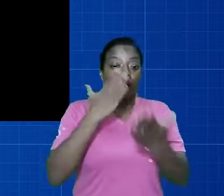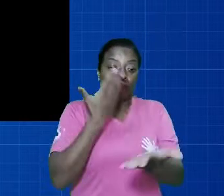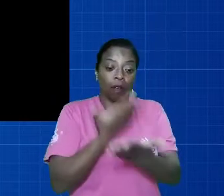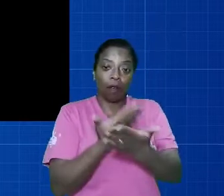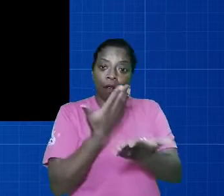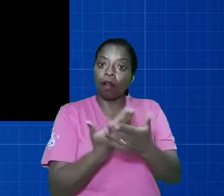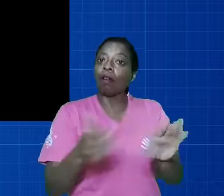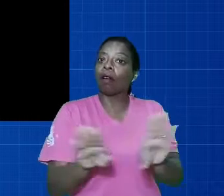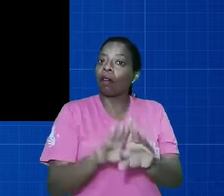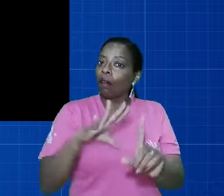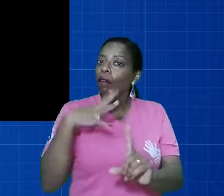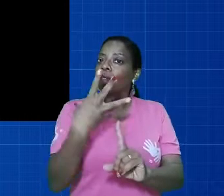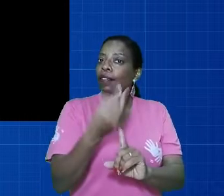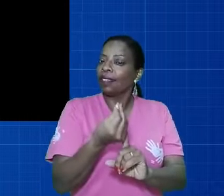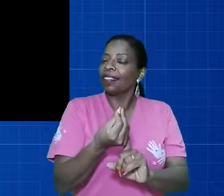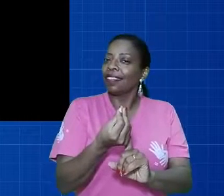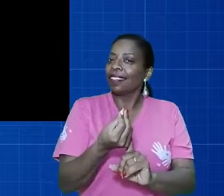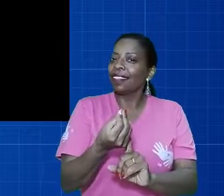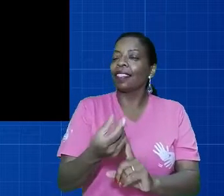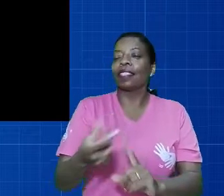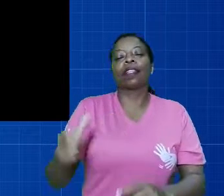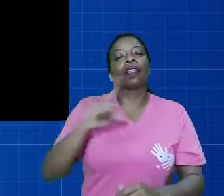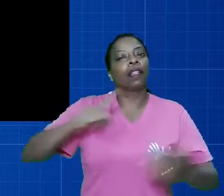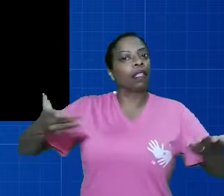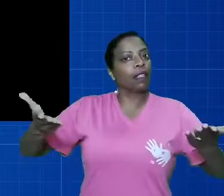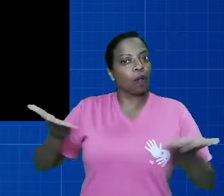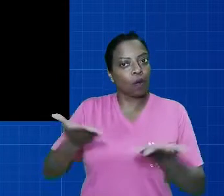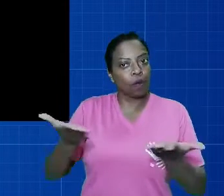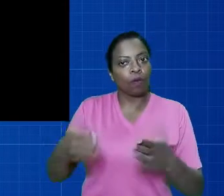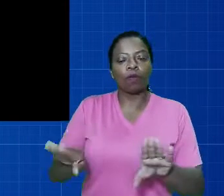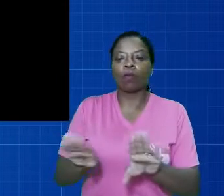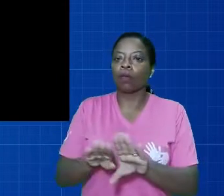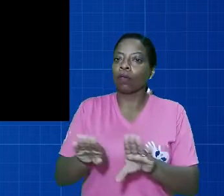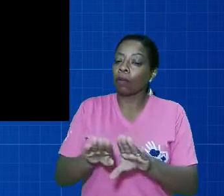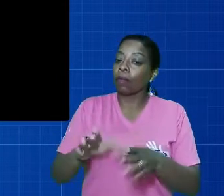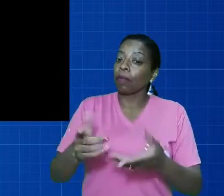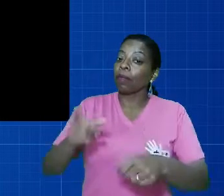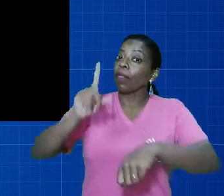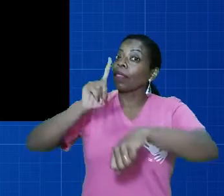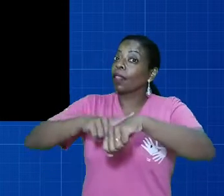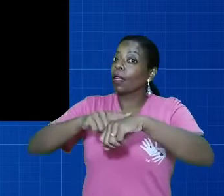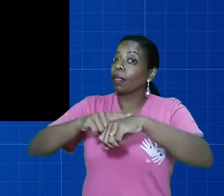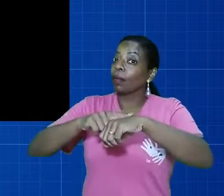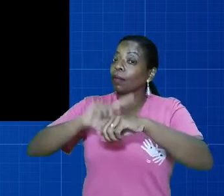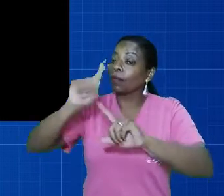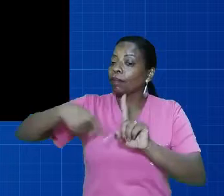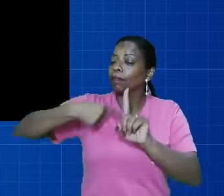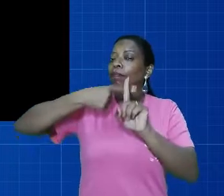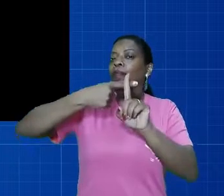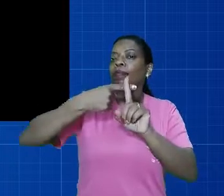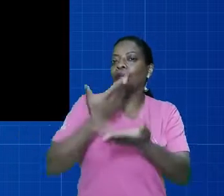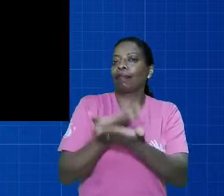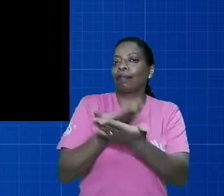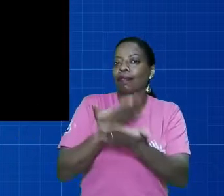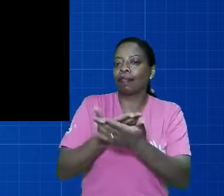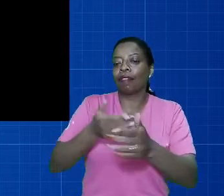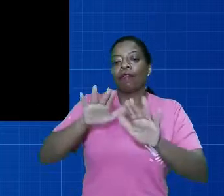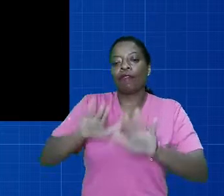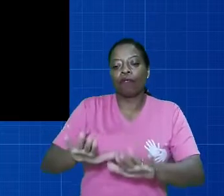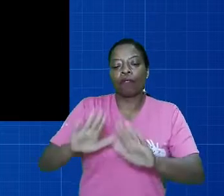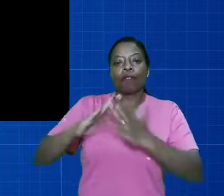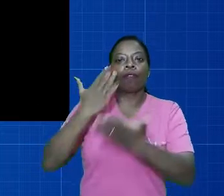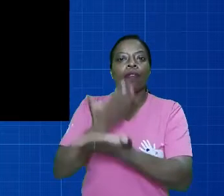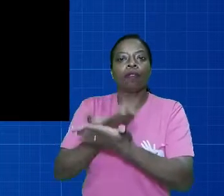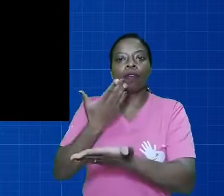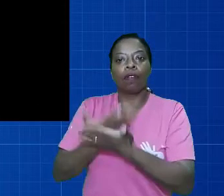tempo integral ampliado, né, do tempo ampliado, estão tornando essa questão de pensar esses espaços de